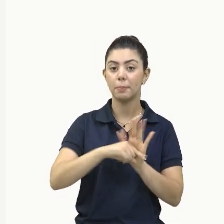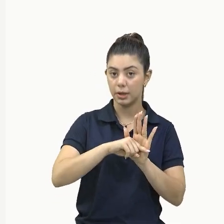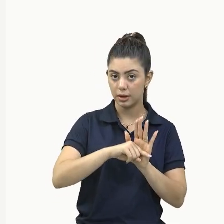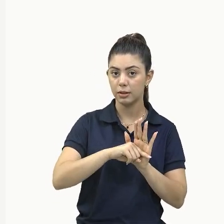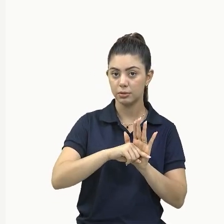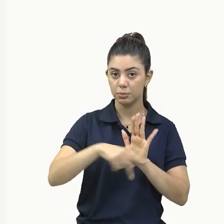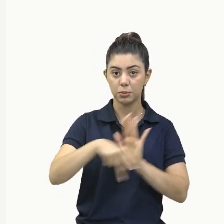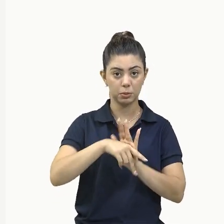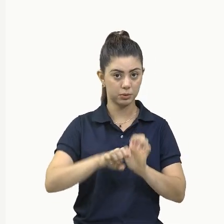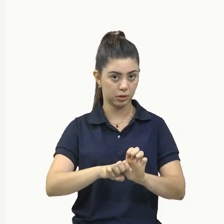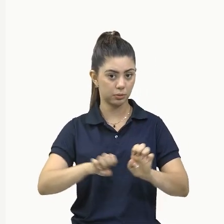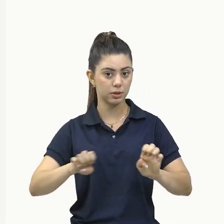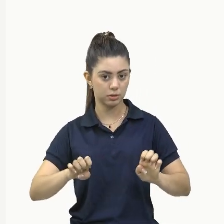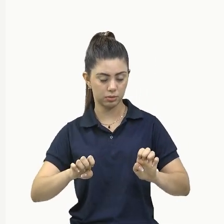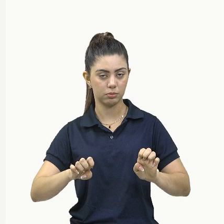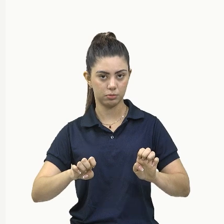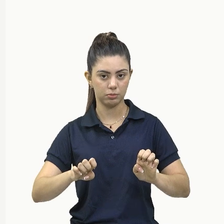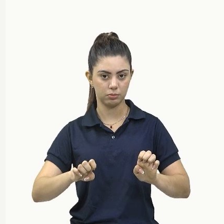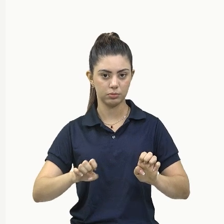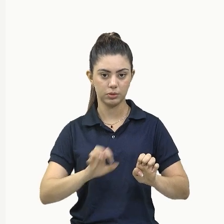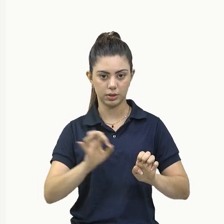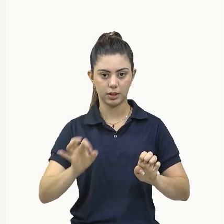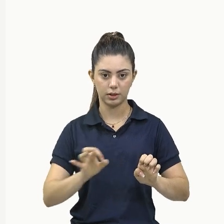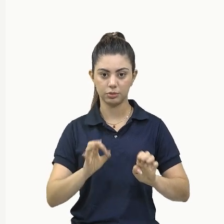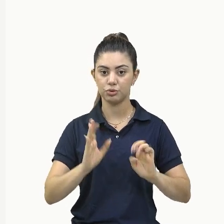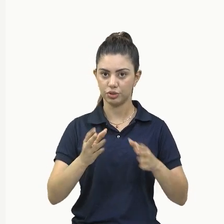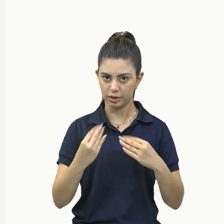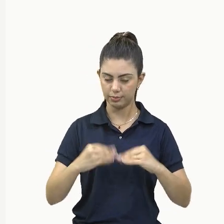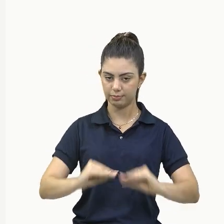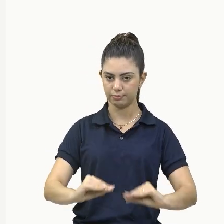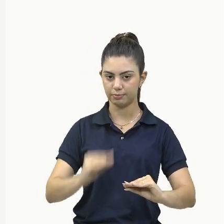que faz parte da expressão, tá aqui ele.